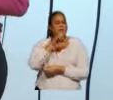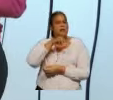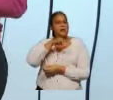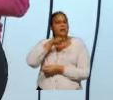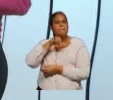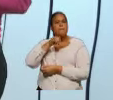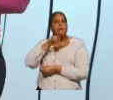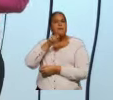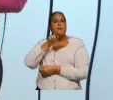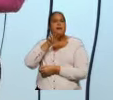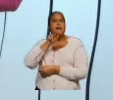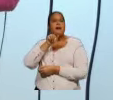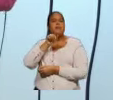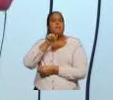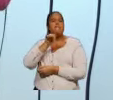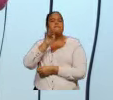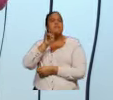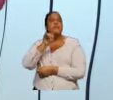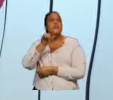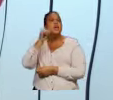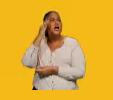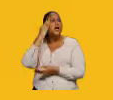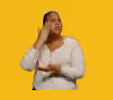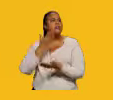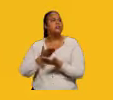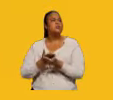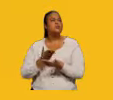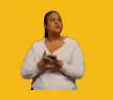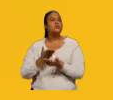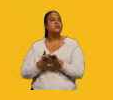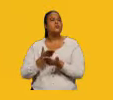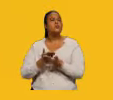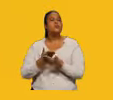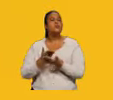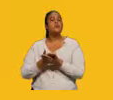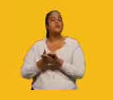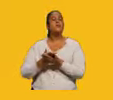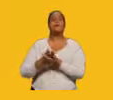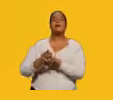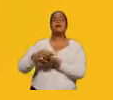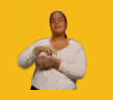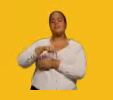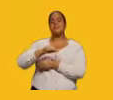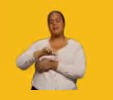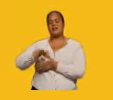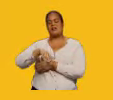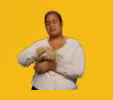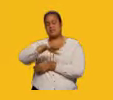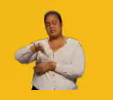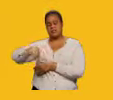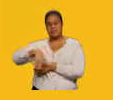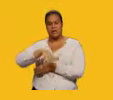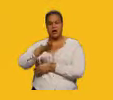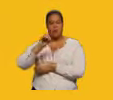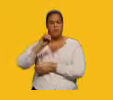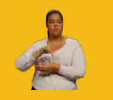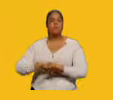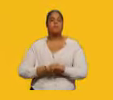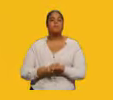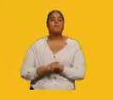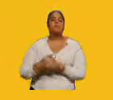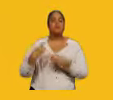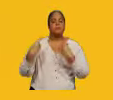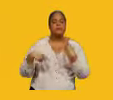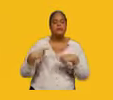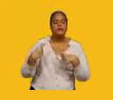a gente vai identificar quais os fatores físicos econômicos políticos que fazem